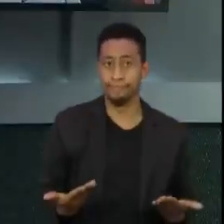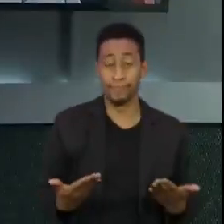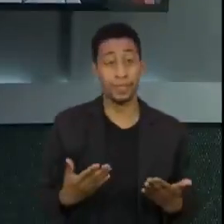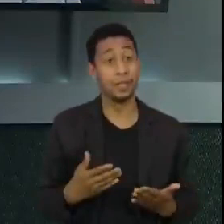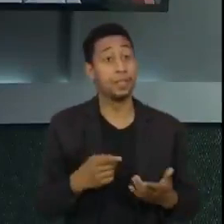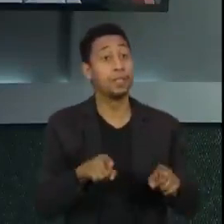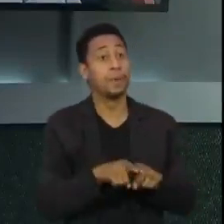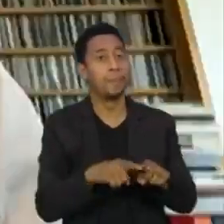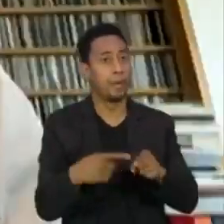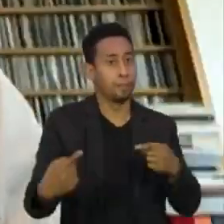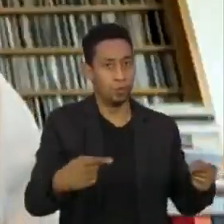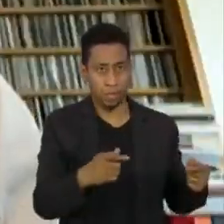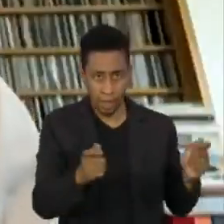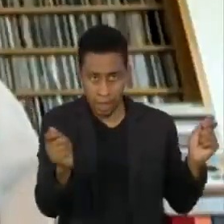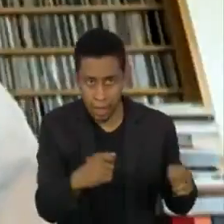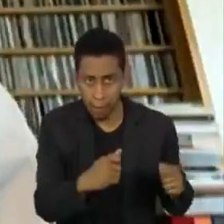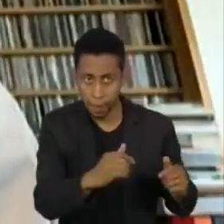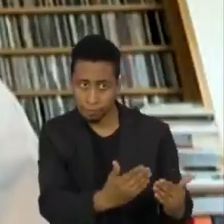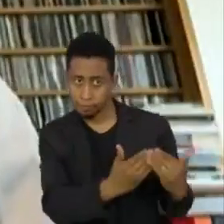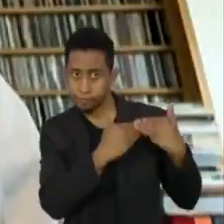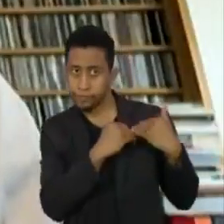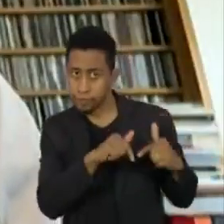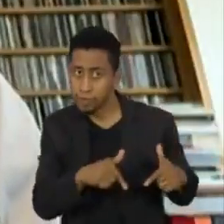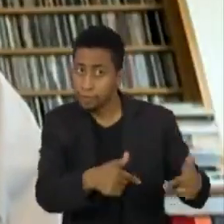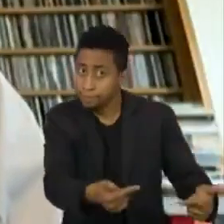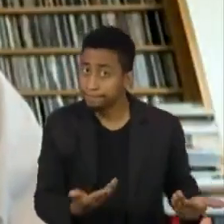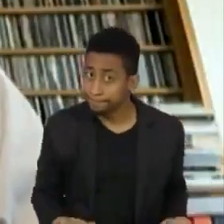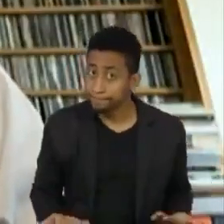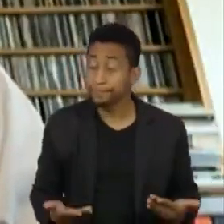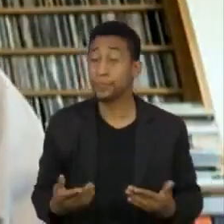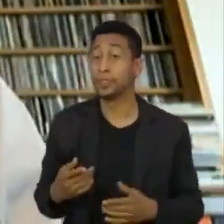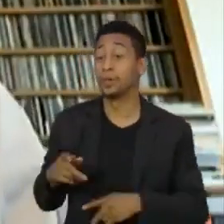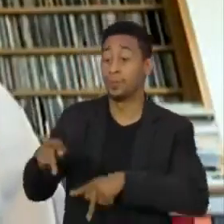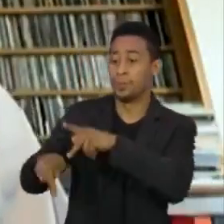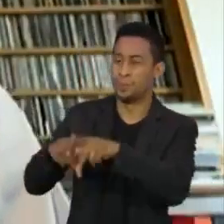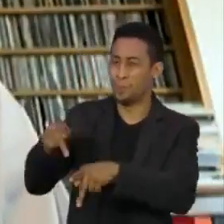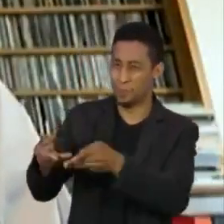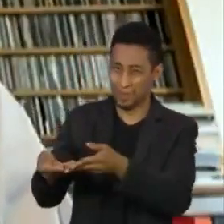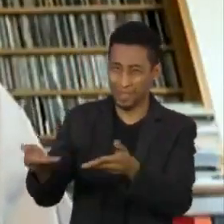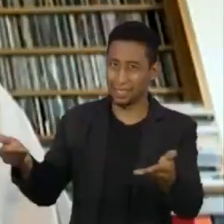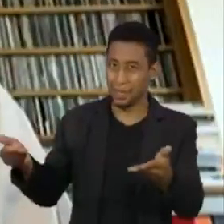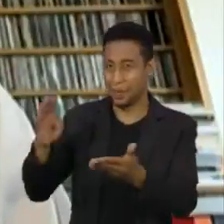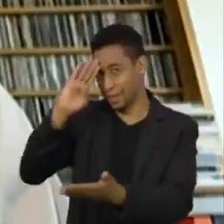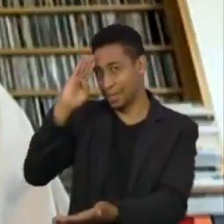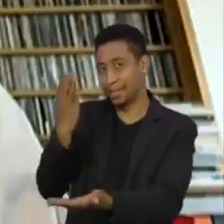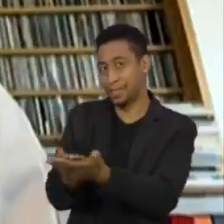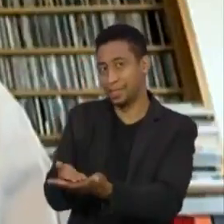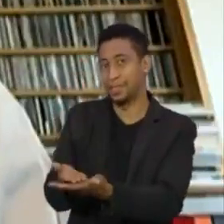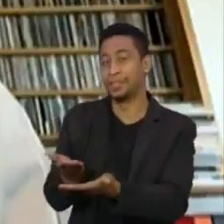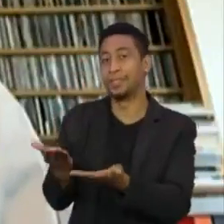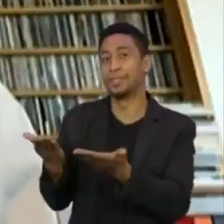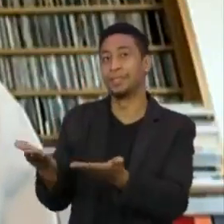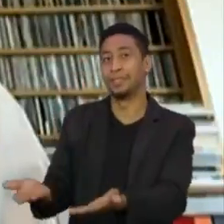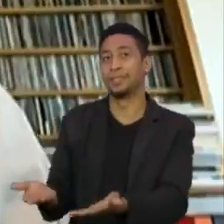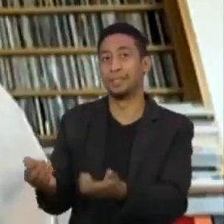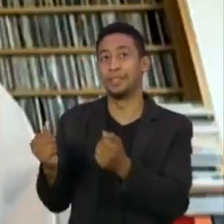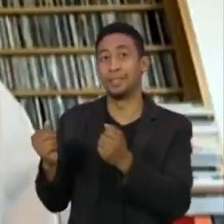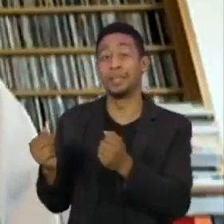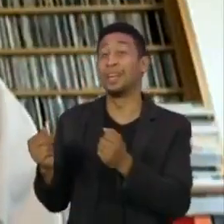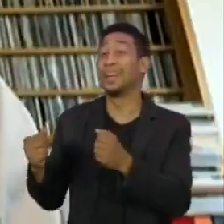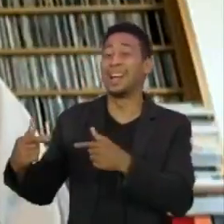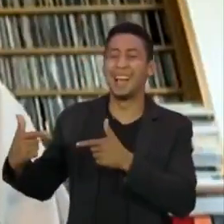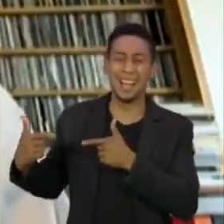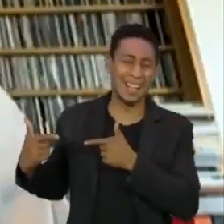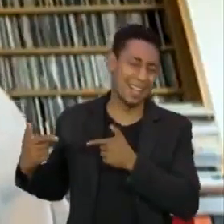recuperar o papel da política? O populismo, ele aposta nessa política como uma